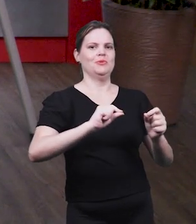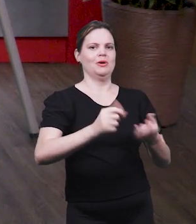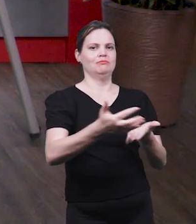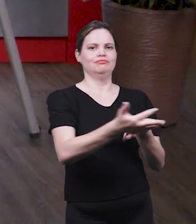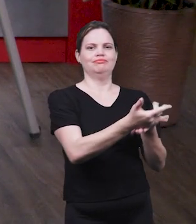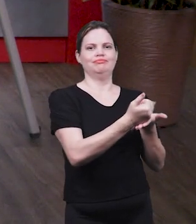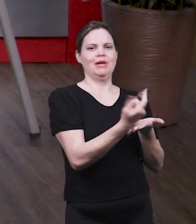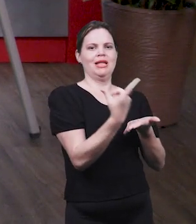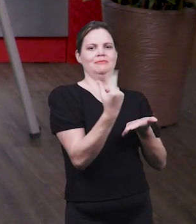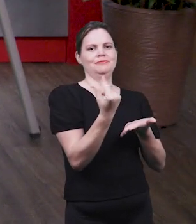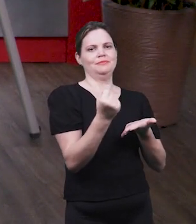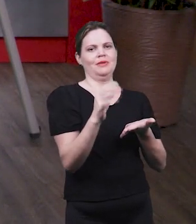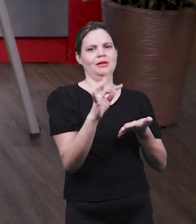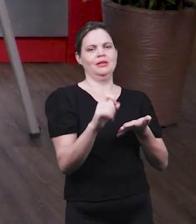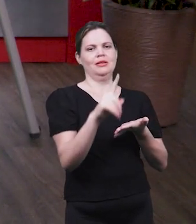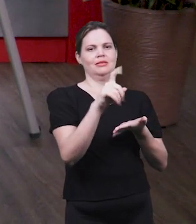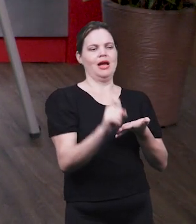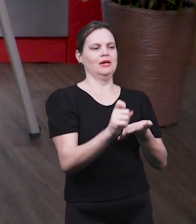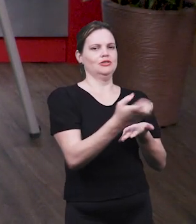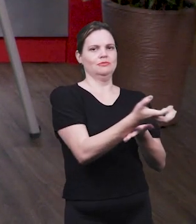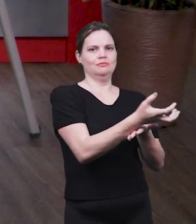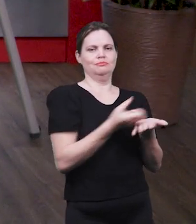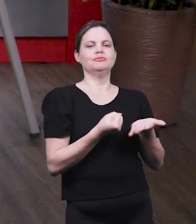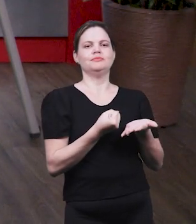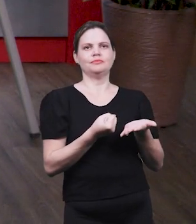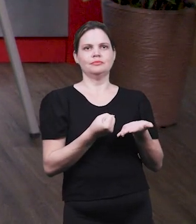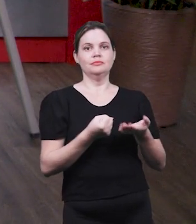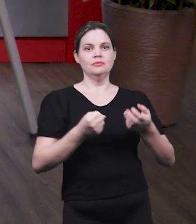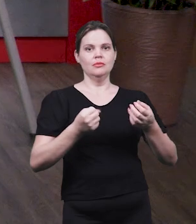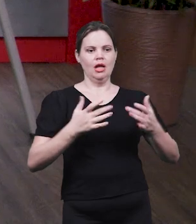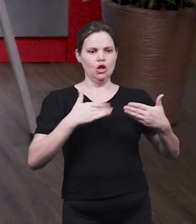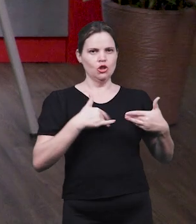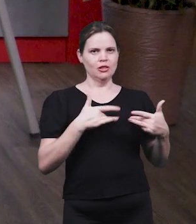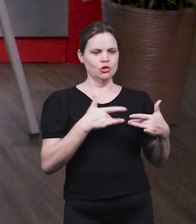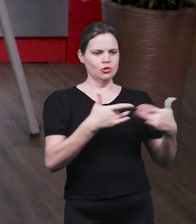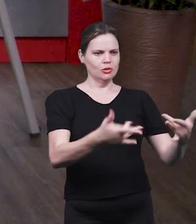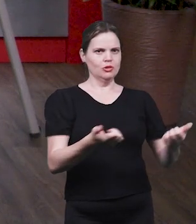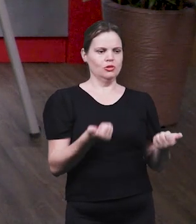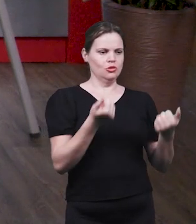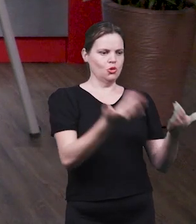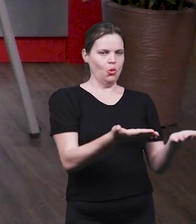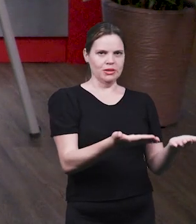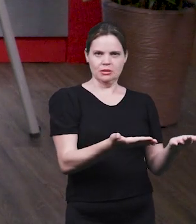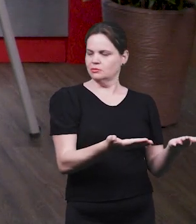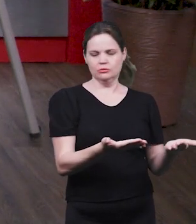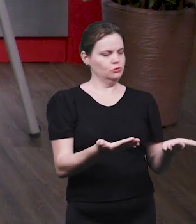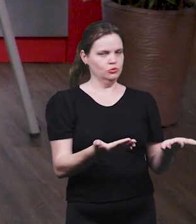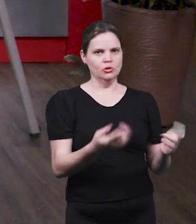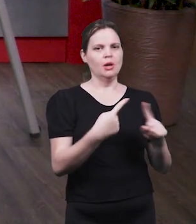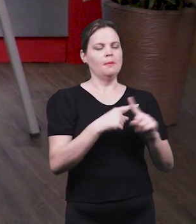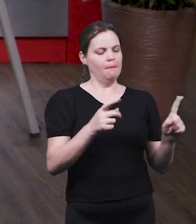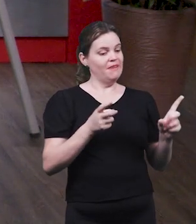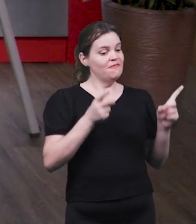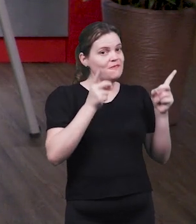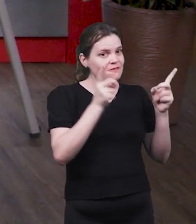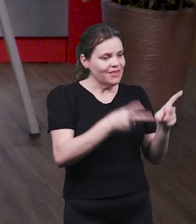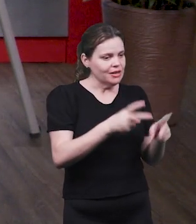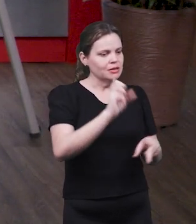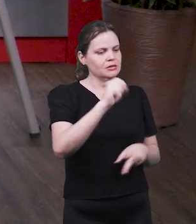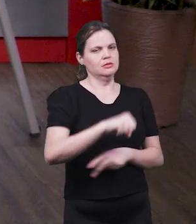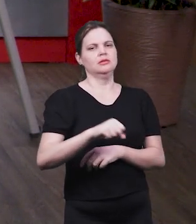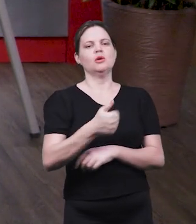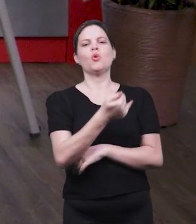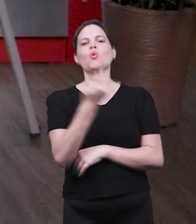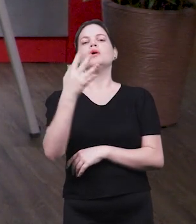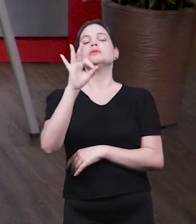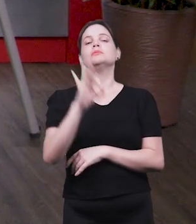dessa transação... Um percentual, né? Na doação, não, mas na venda... Na venda, sim, 5%.